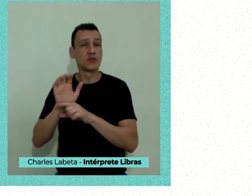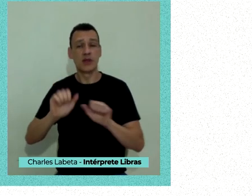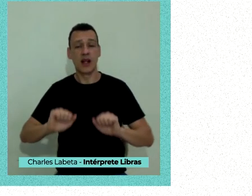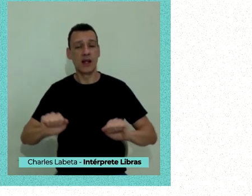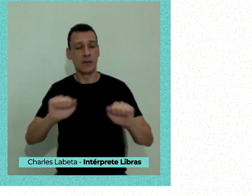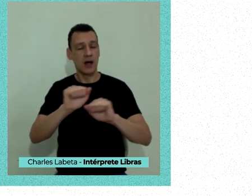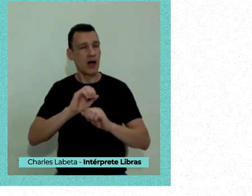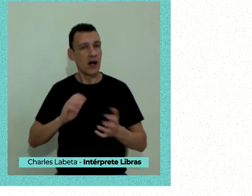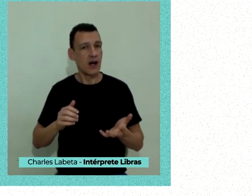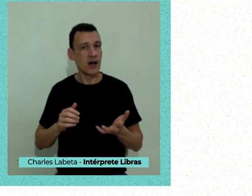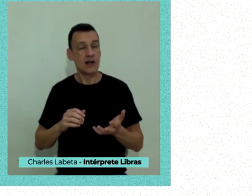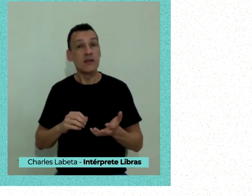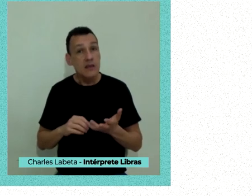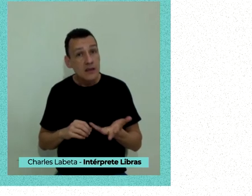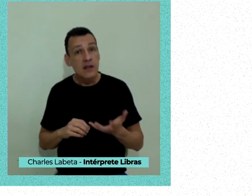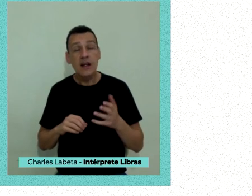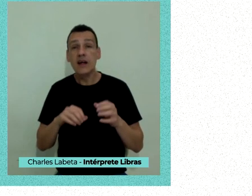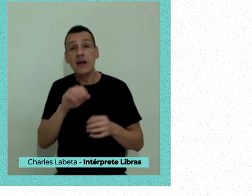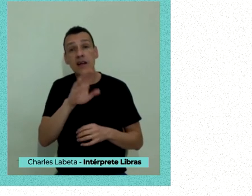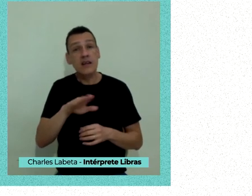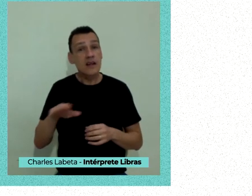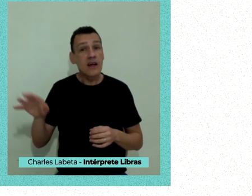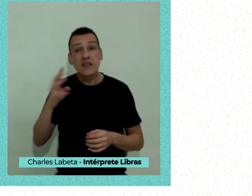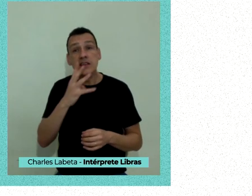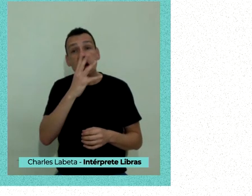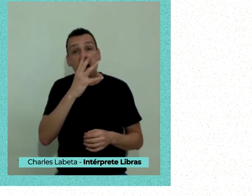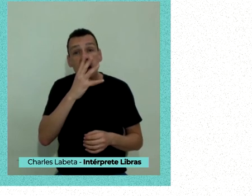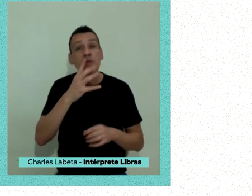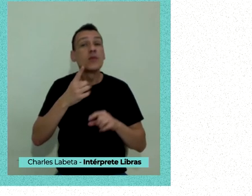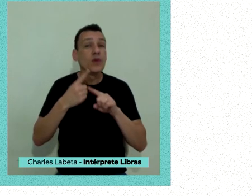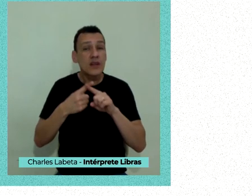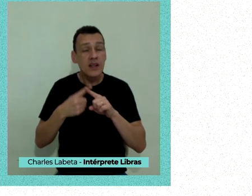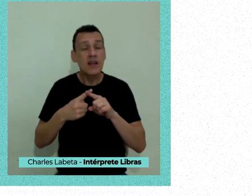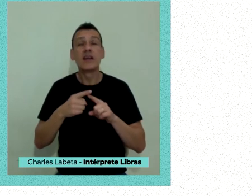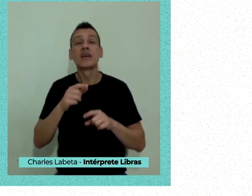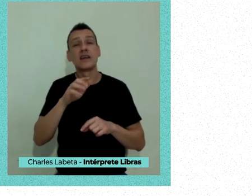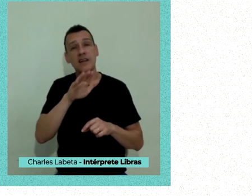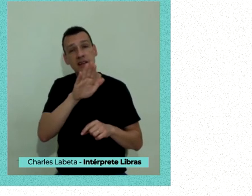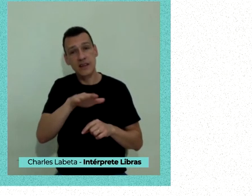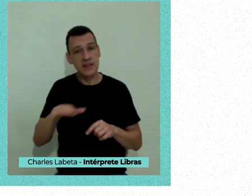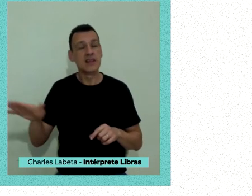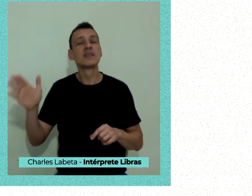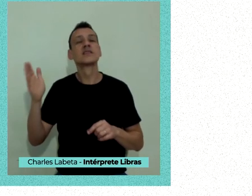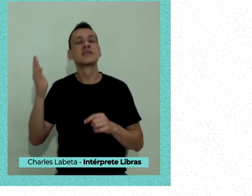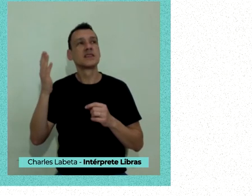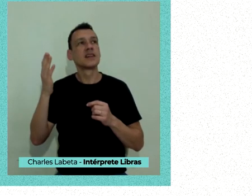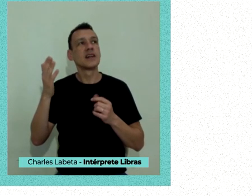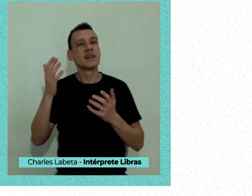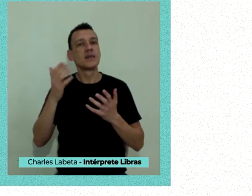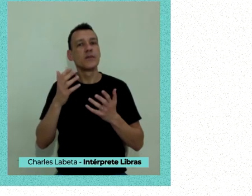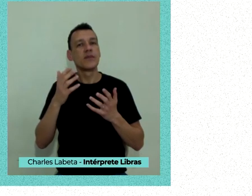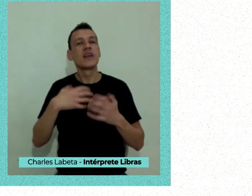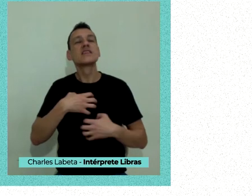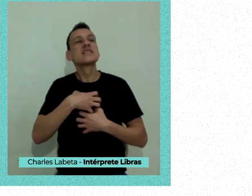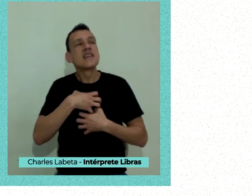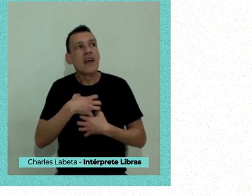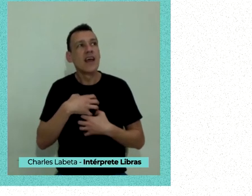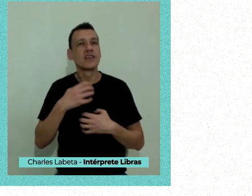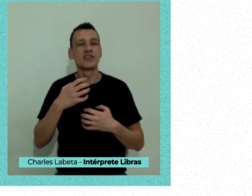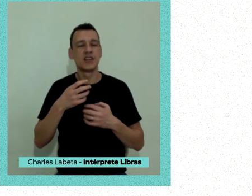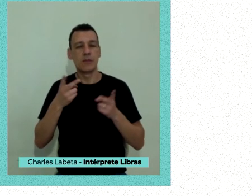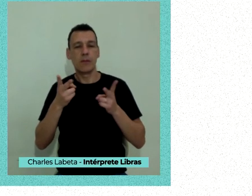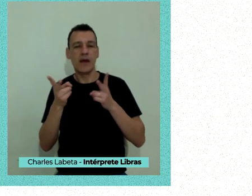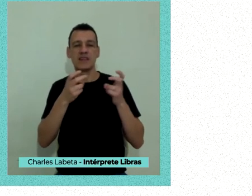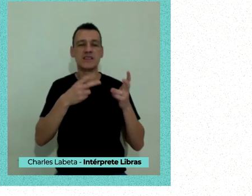percepção dessas crianças é interessante porque ela mostra o que cada uma sente, percebe